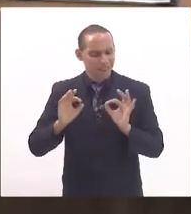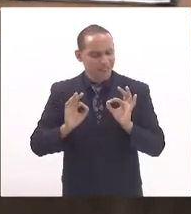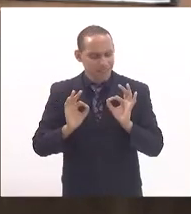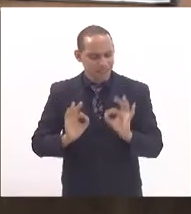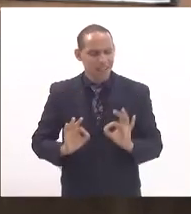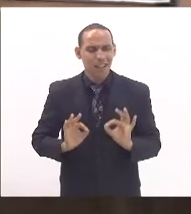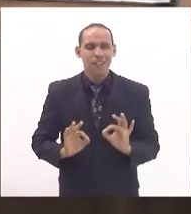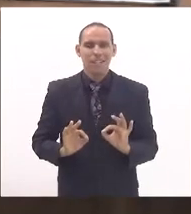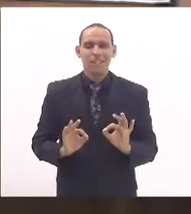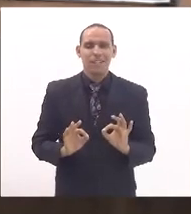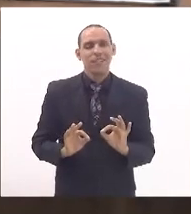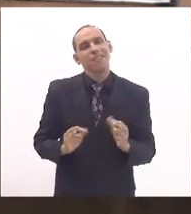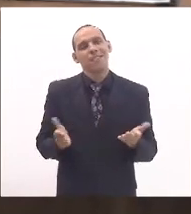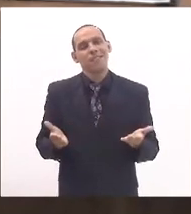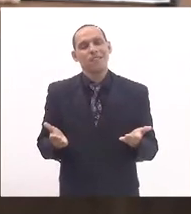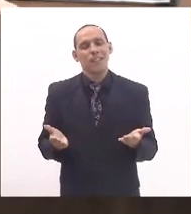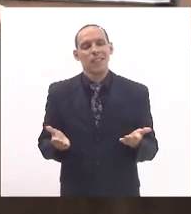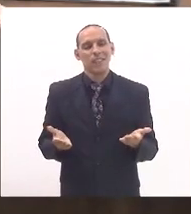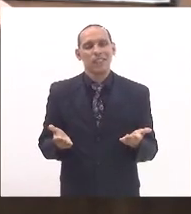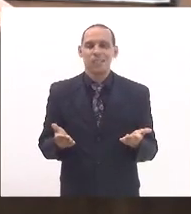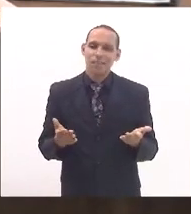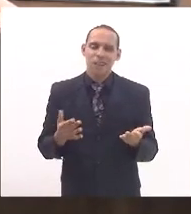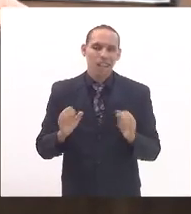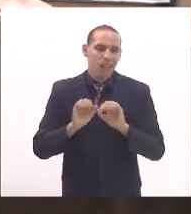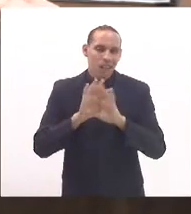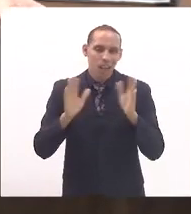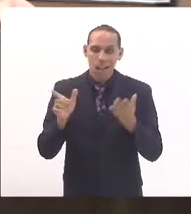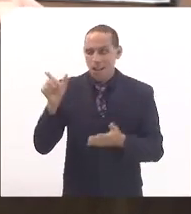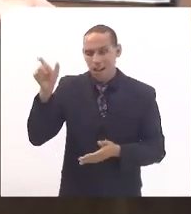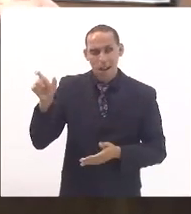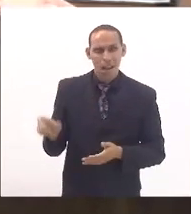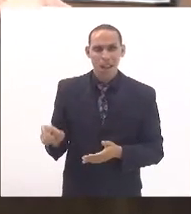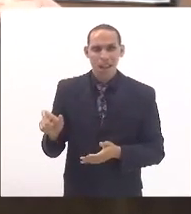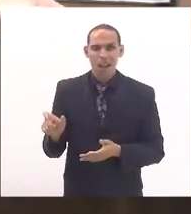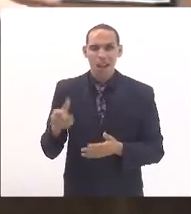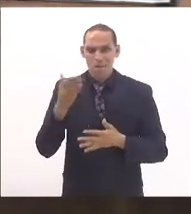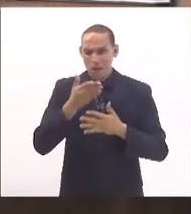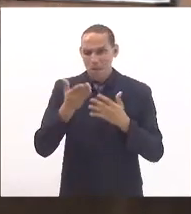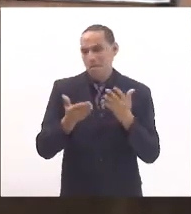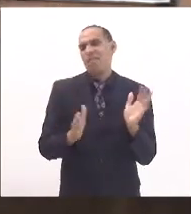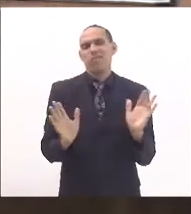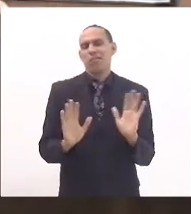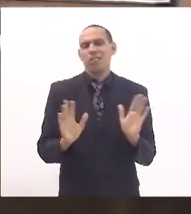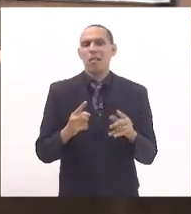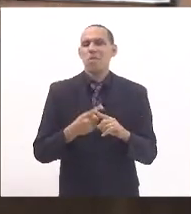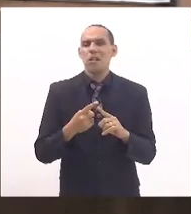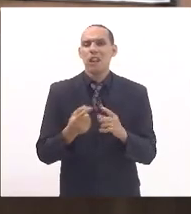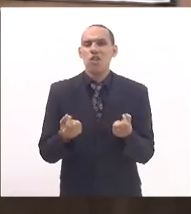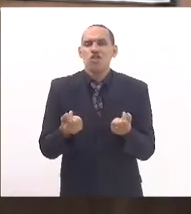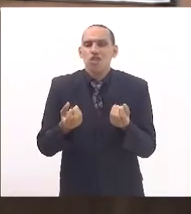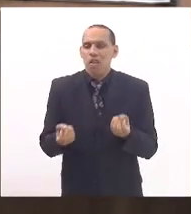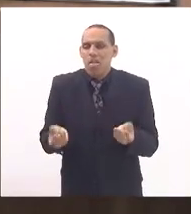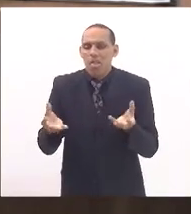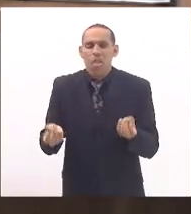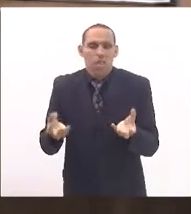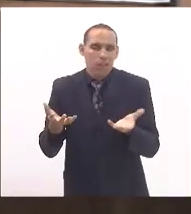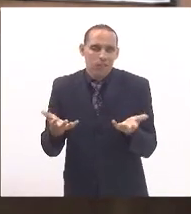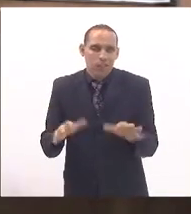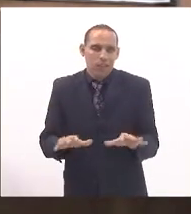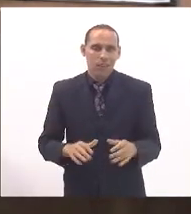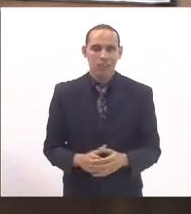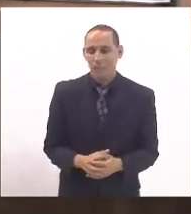certeza que vai ganhar, evidentemente, ela não vai querer parcelar, ela não vai dar dinheiro.